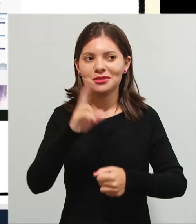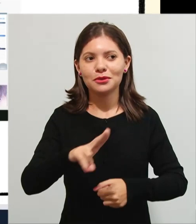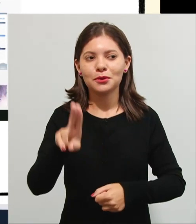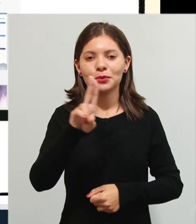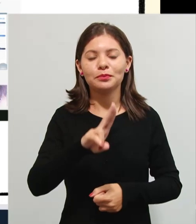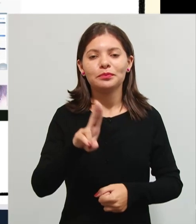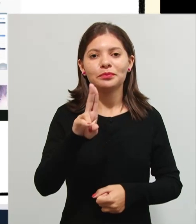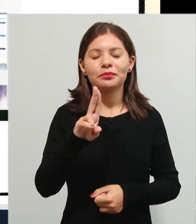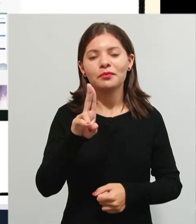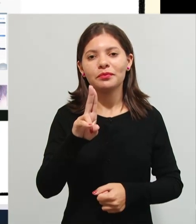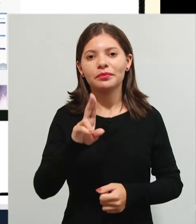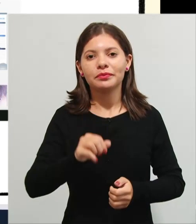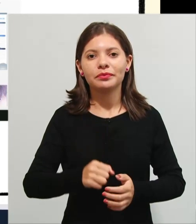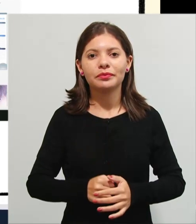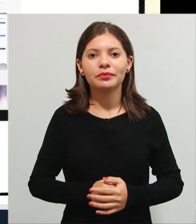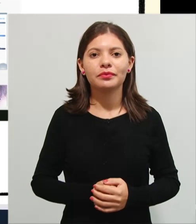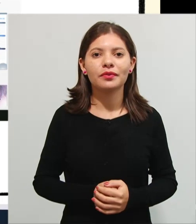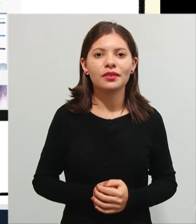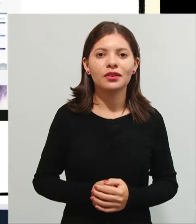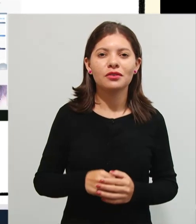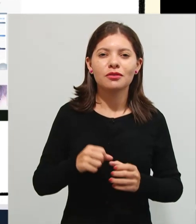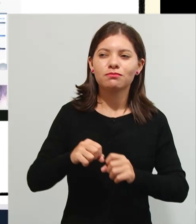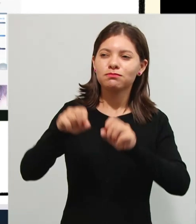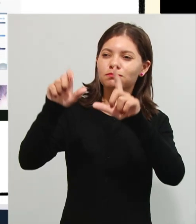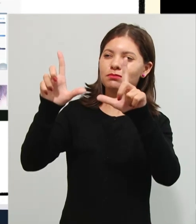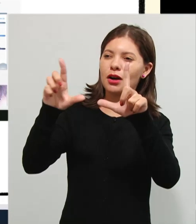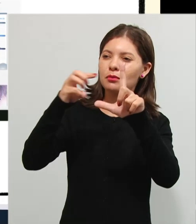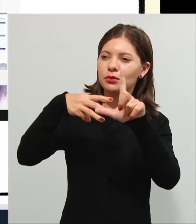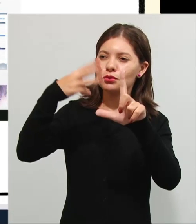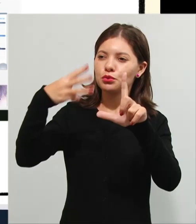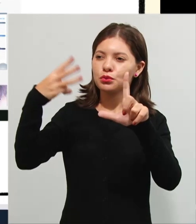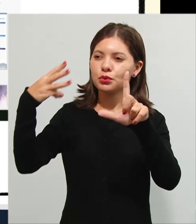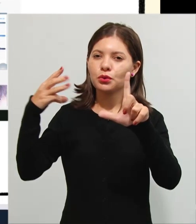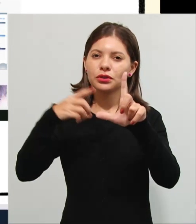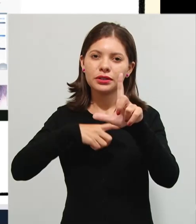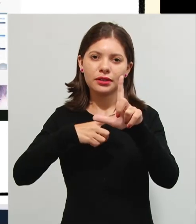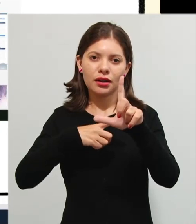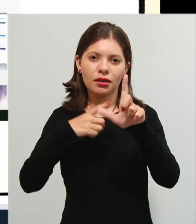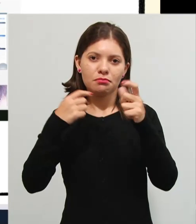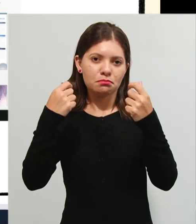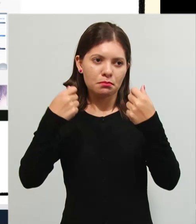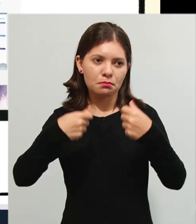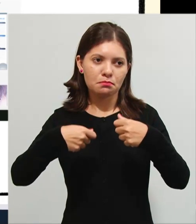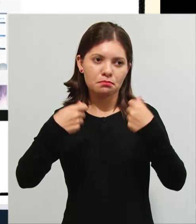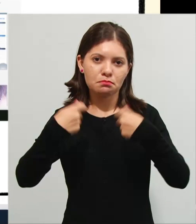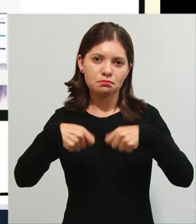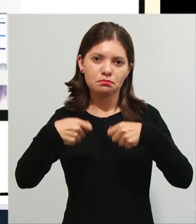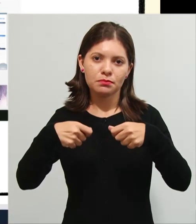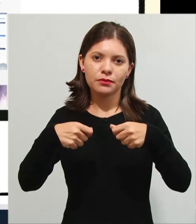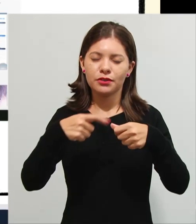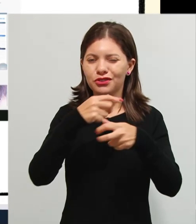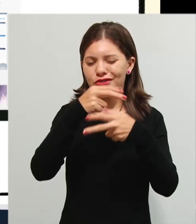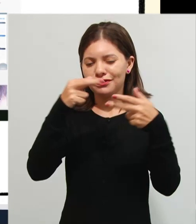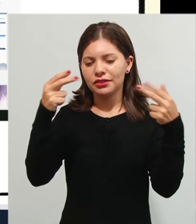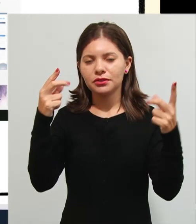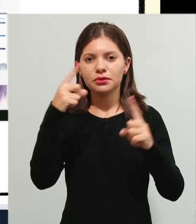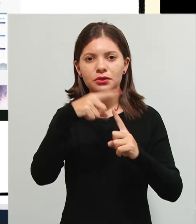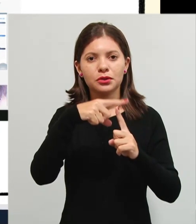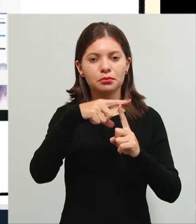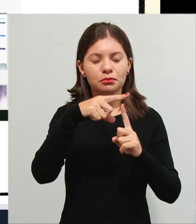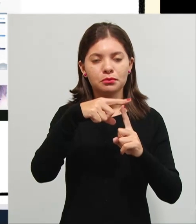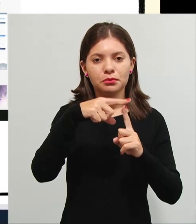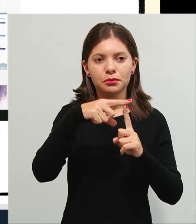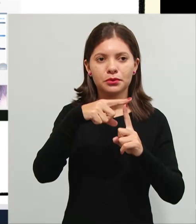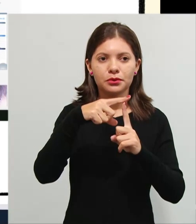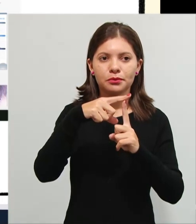documentos. Acredito que a maioria das pessoas já utilizou o Word, né? Então, ele é bem intuitivo. Quando